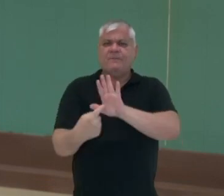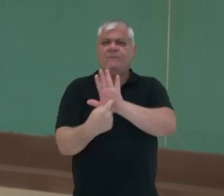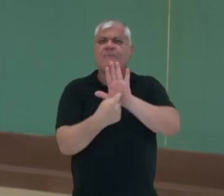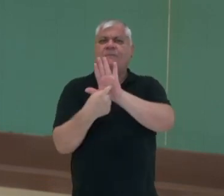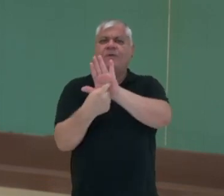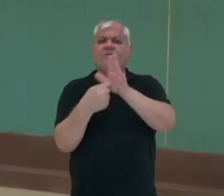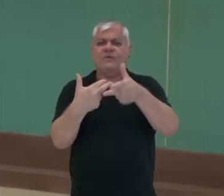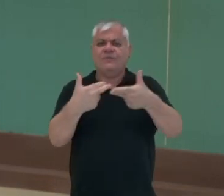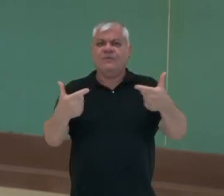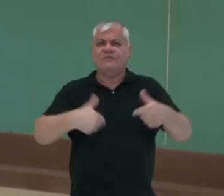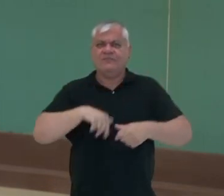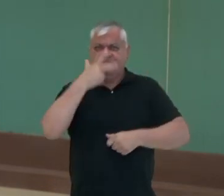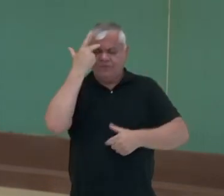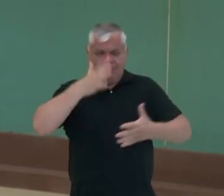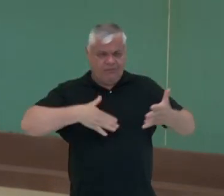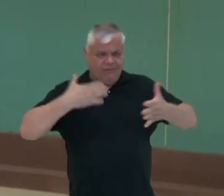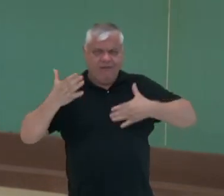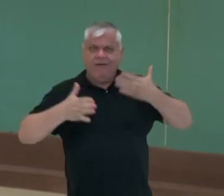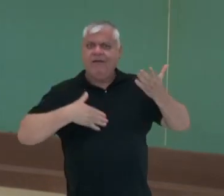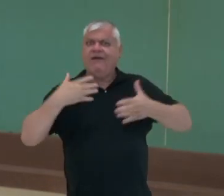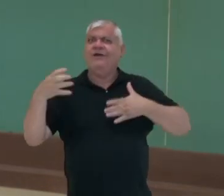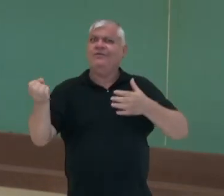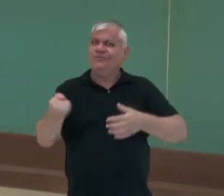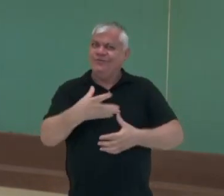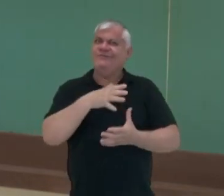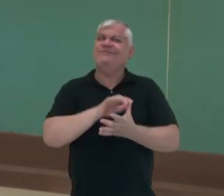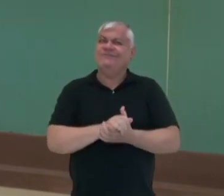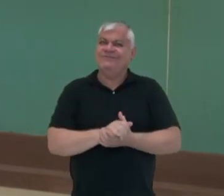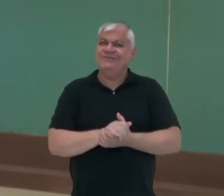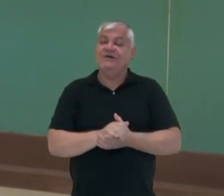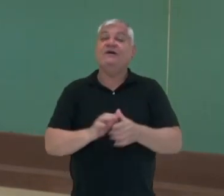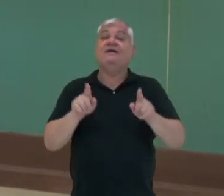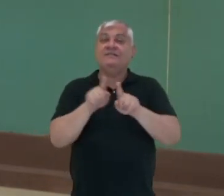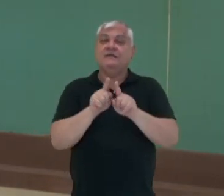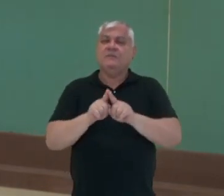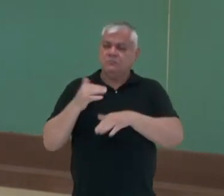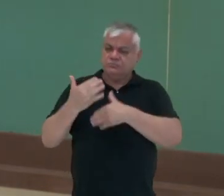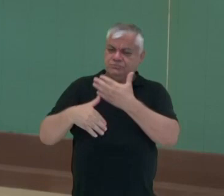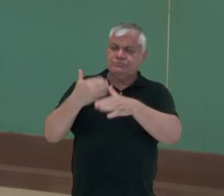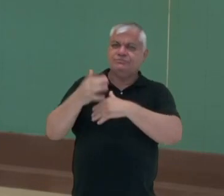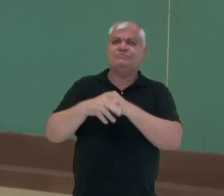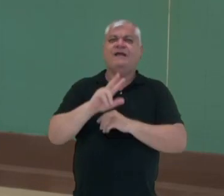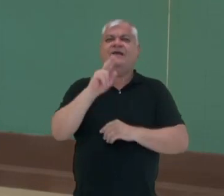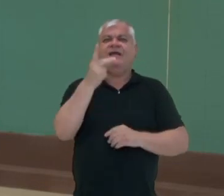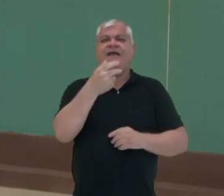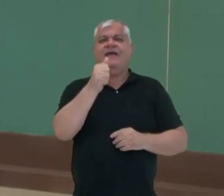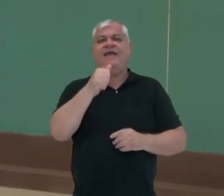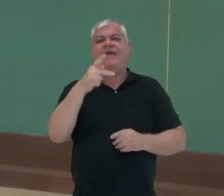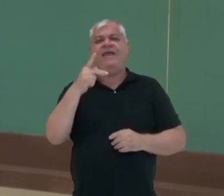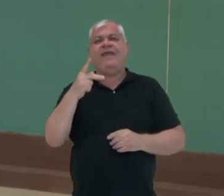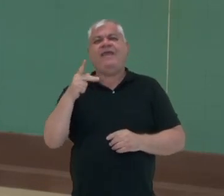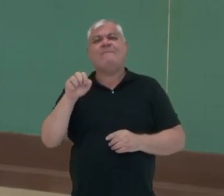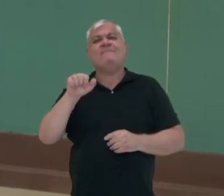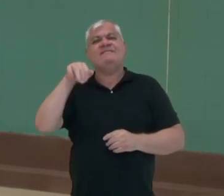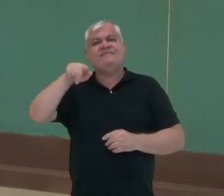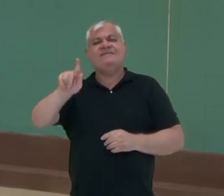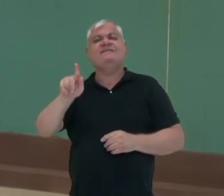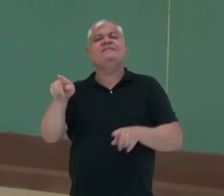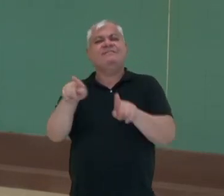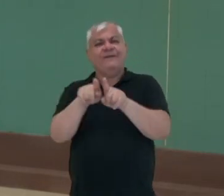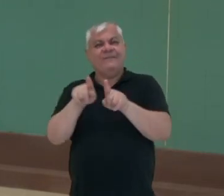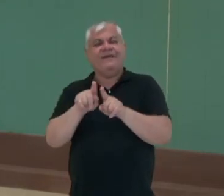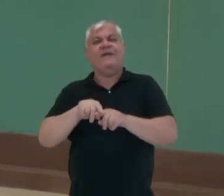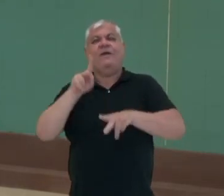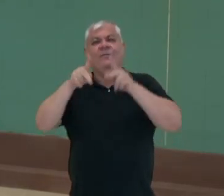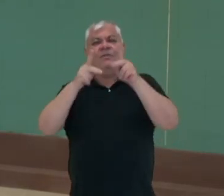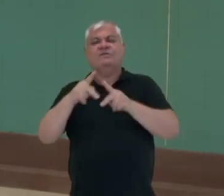ninguém esperava, coisas totalmente novas. E nós vimos também que as evoluções acontecem. O happening é exatamente uma performance que tem a participação do público. Então o público